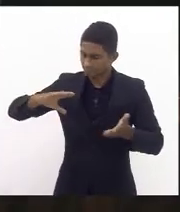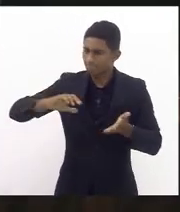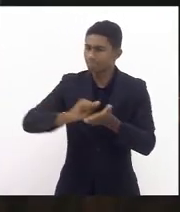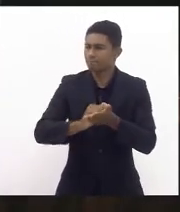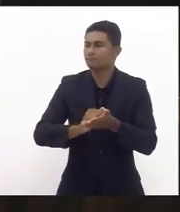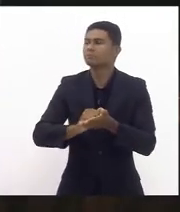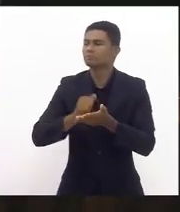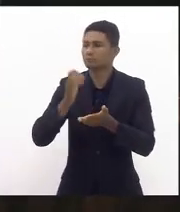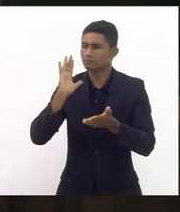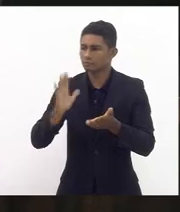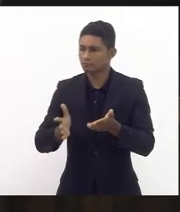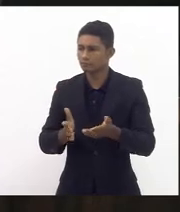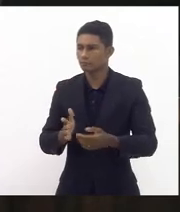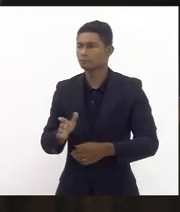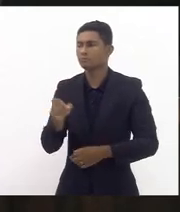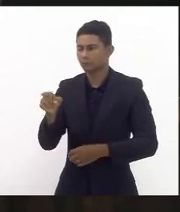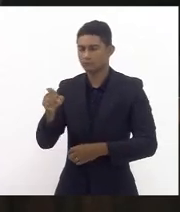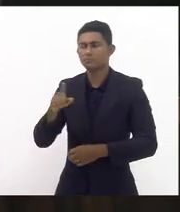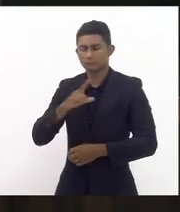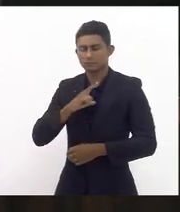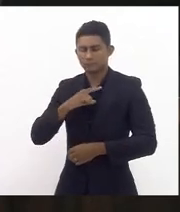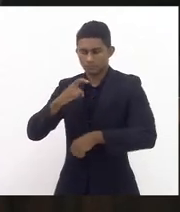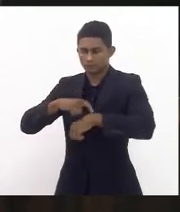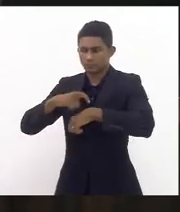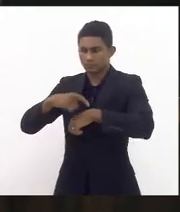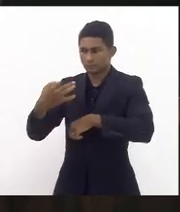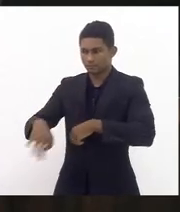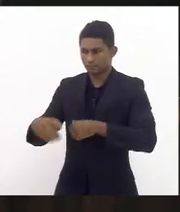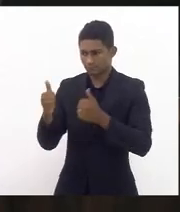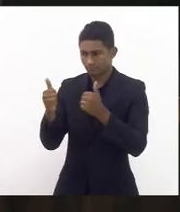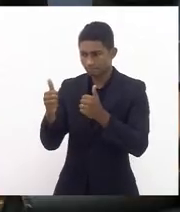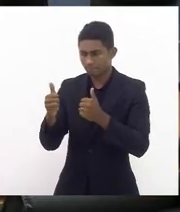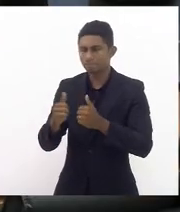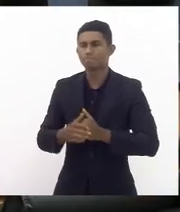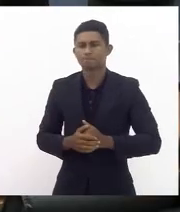terá seu tempo de discutir.